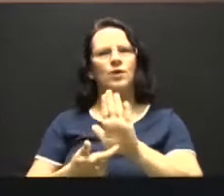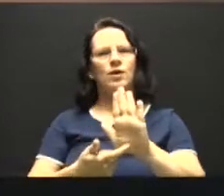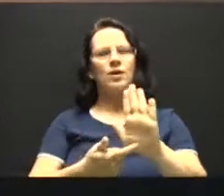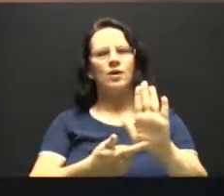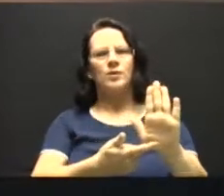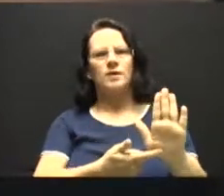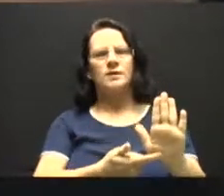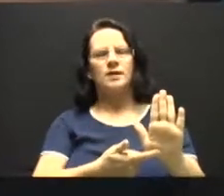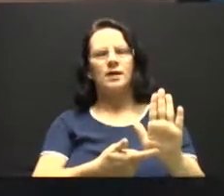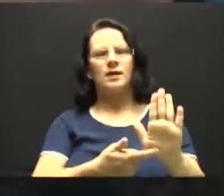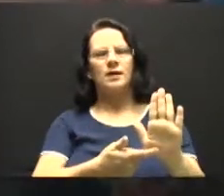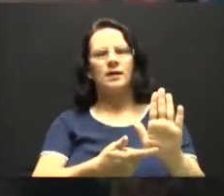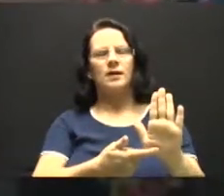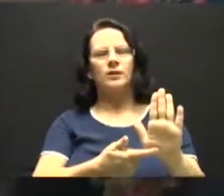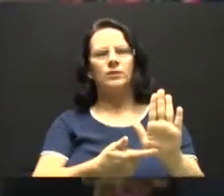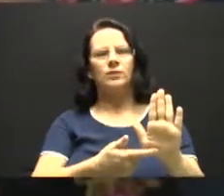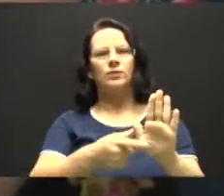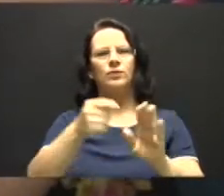ambos